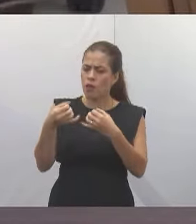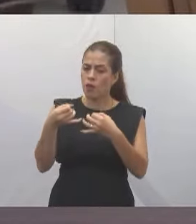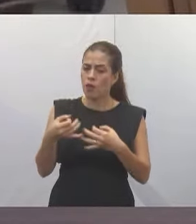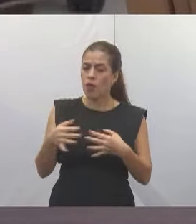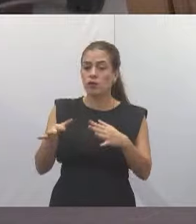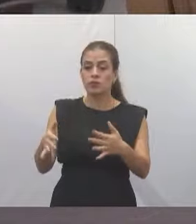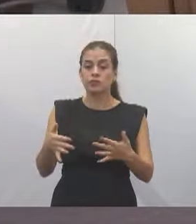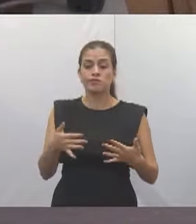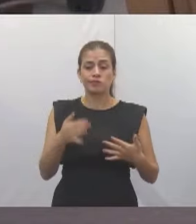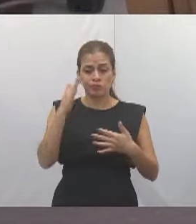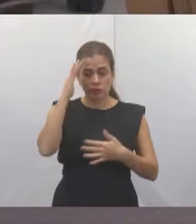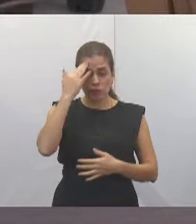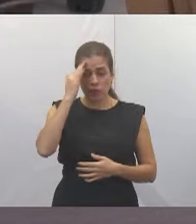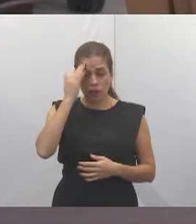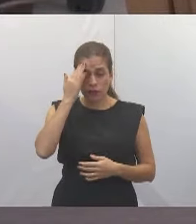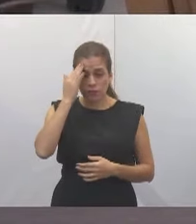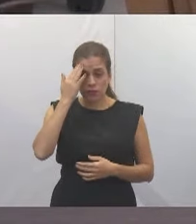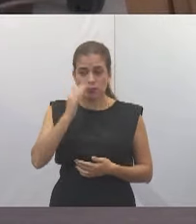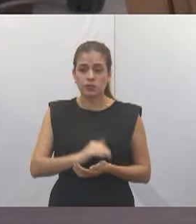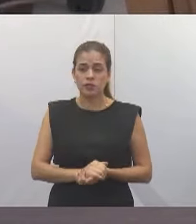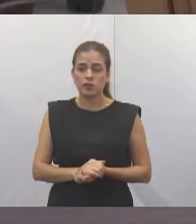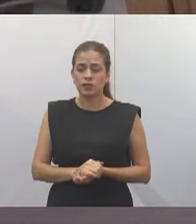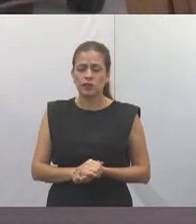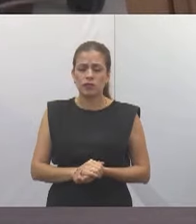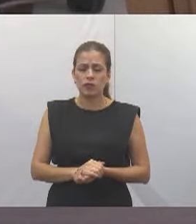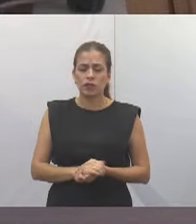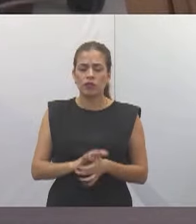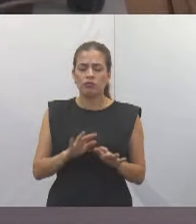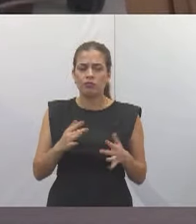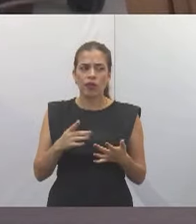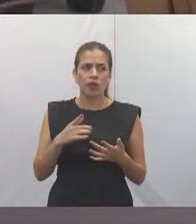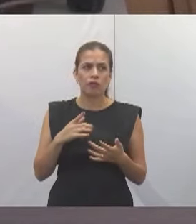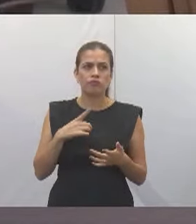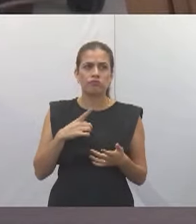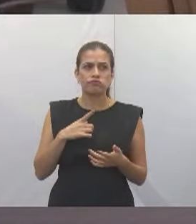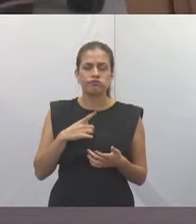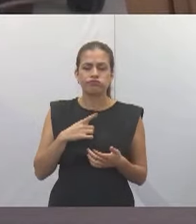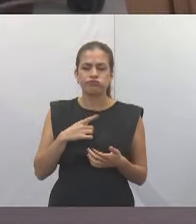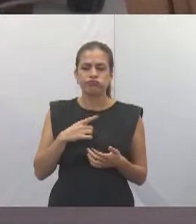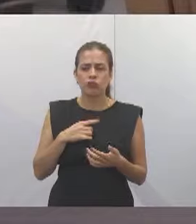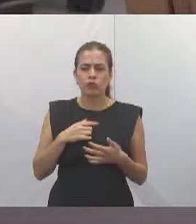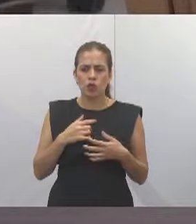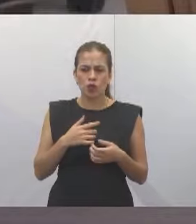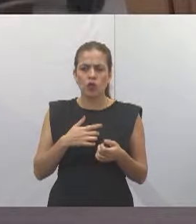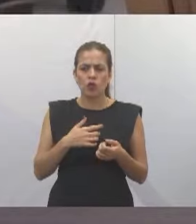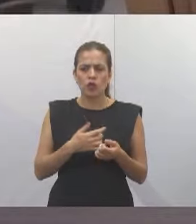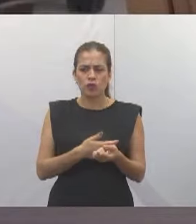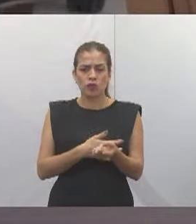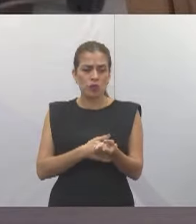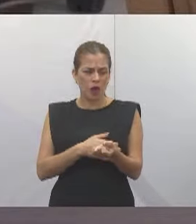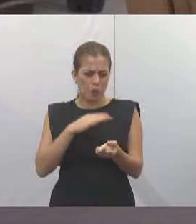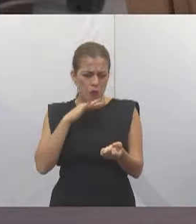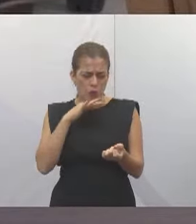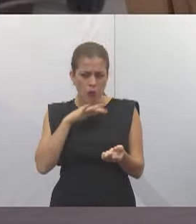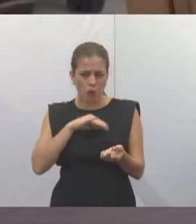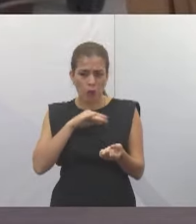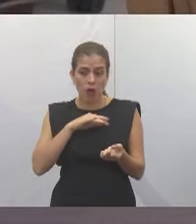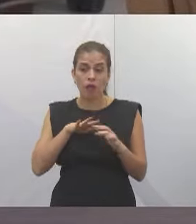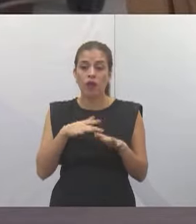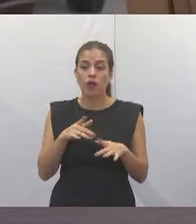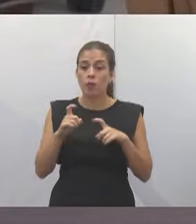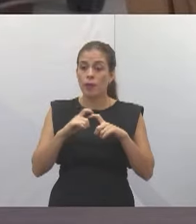assim, de entendimento, e for aferir ali e tiver com os seus sinais vitais realmente ruim, talvez o